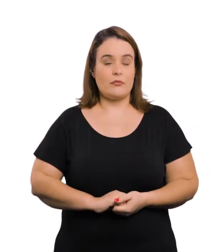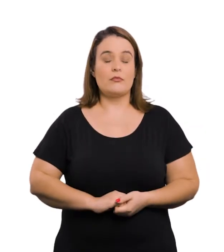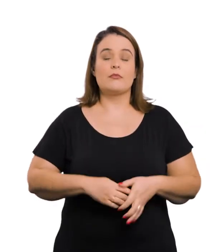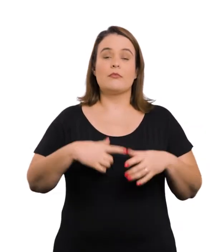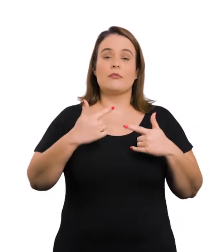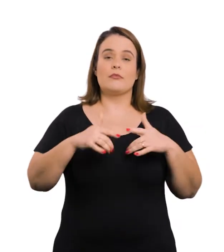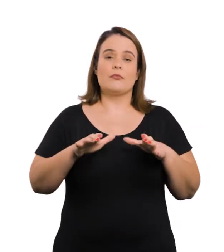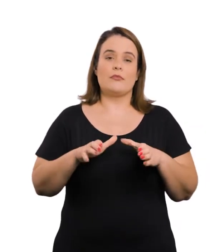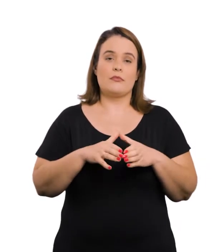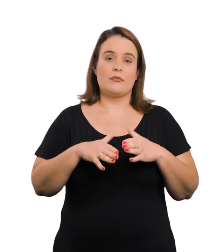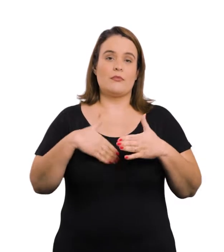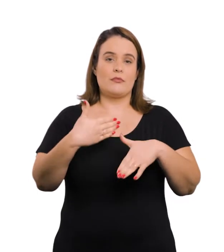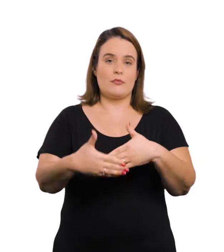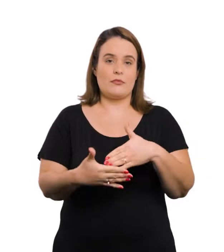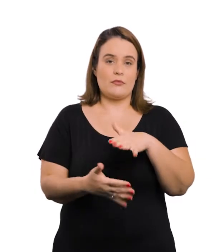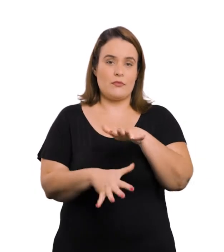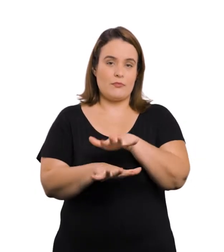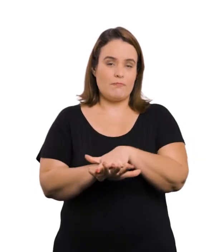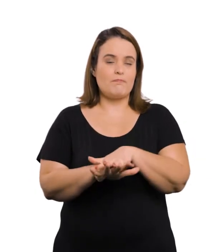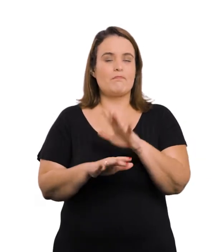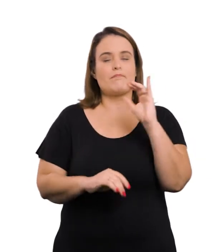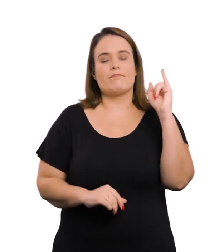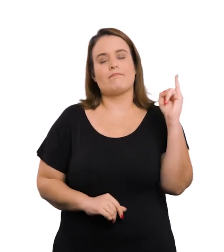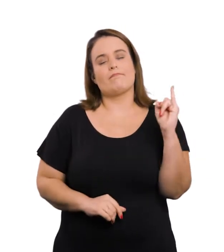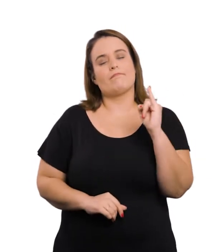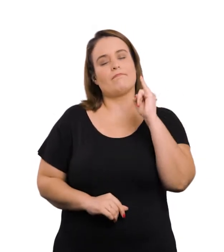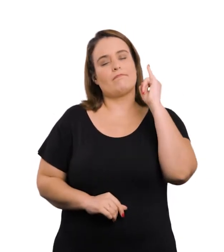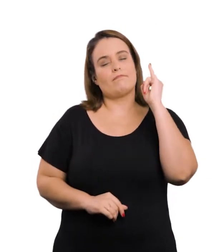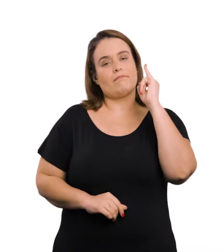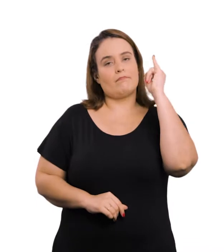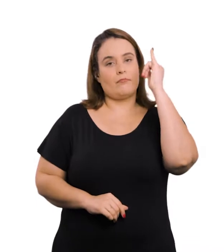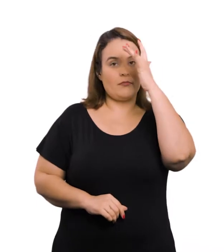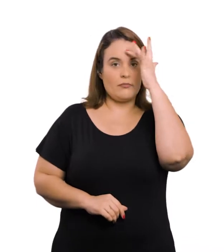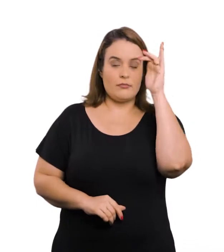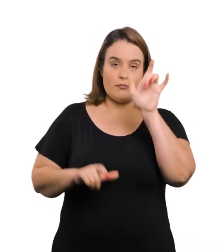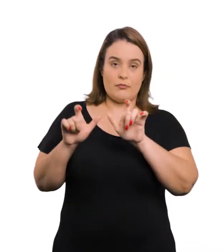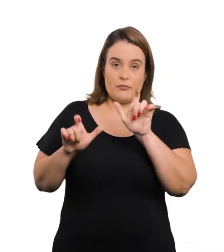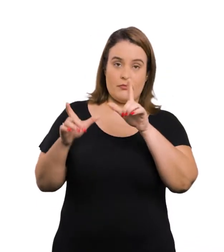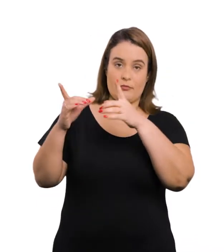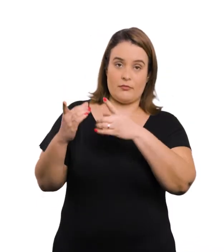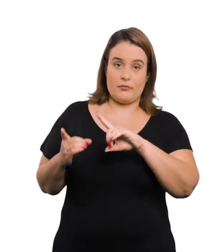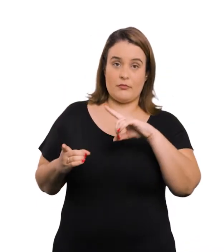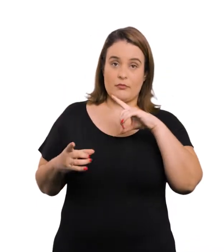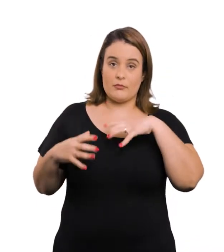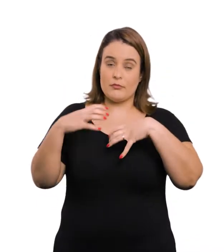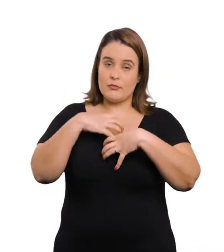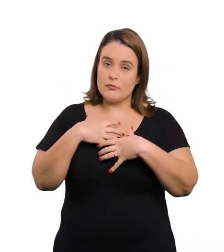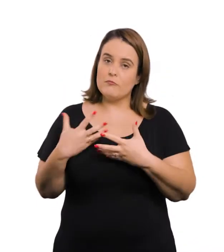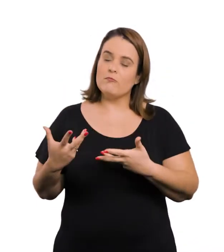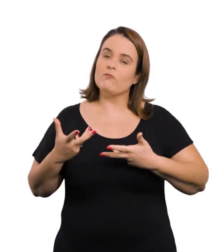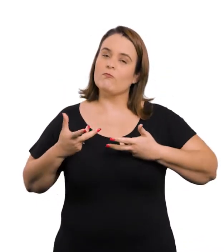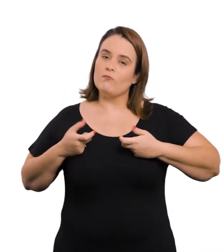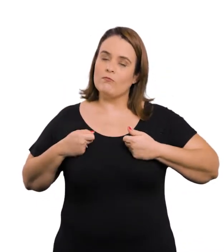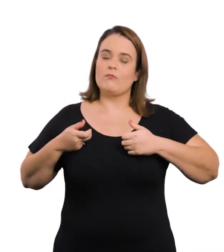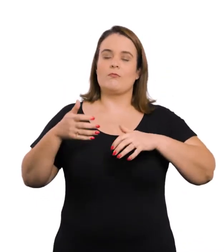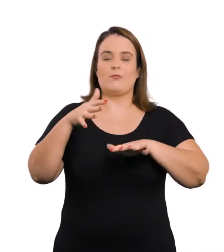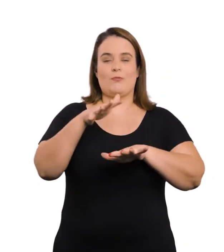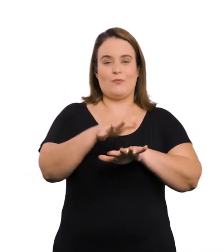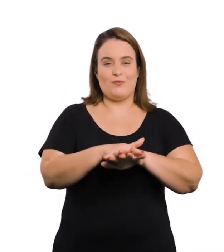que o papel do grupo no processo de inclusão é imprescindível para que as pessoas com deficiência sintam-se